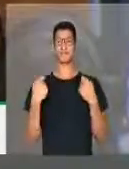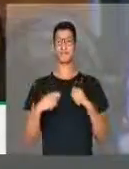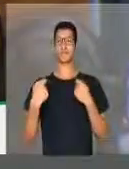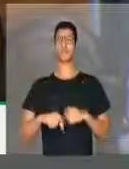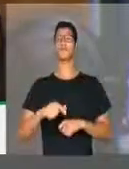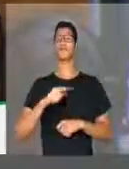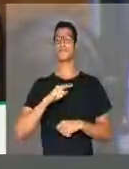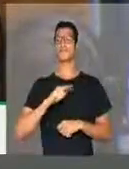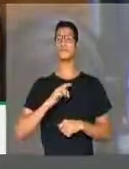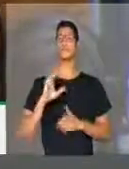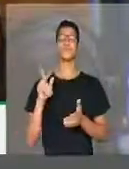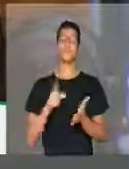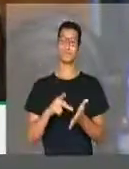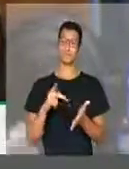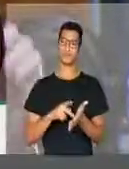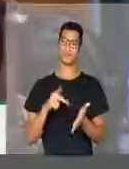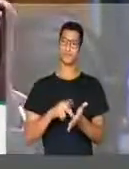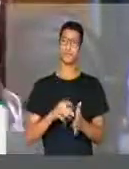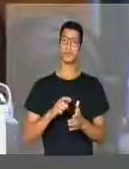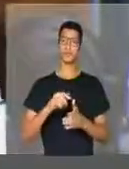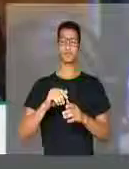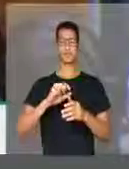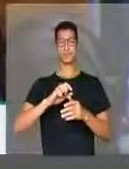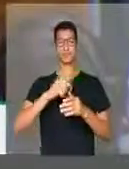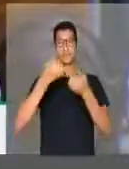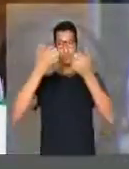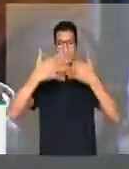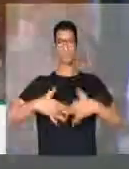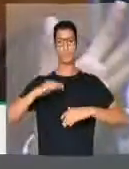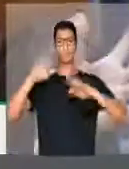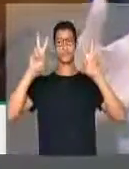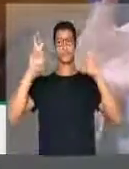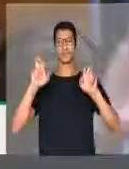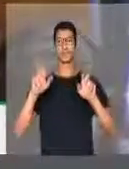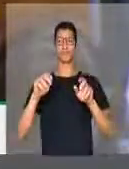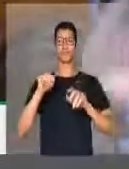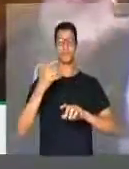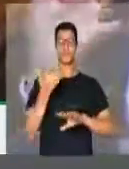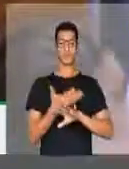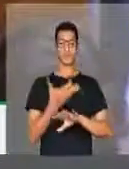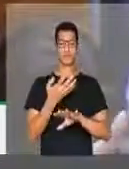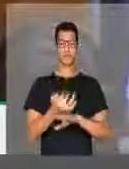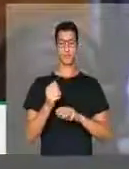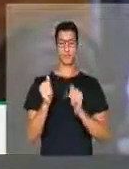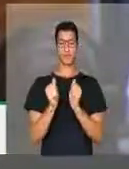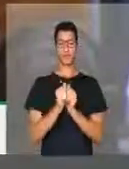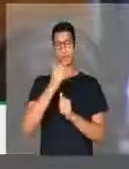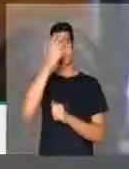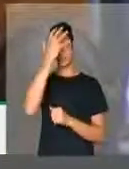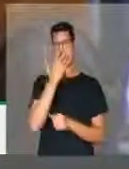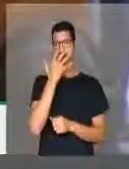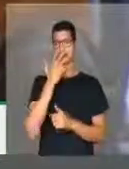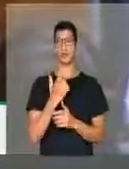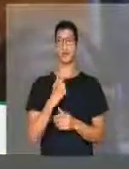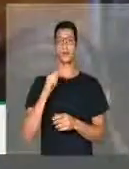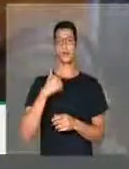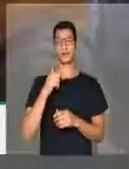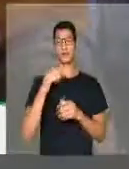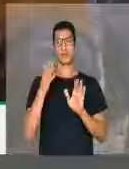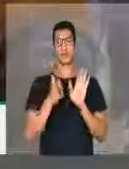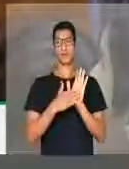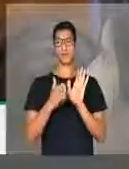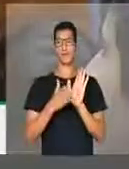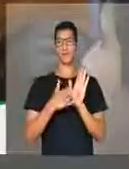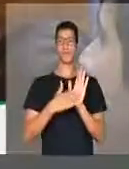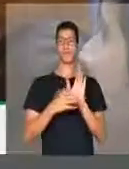necessitamos realmente de abordar esta matéria com seriedade. Então eu